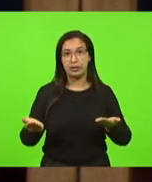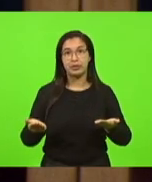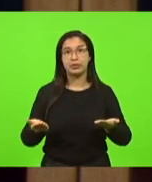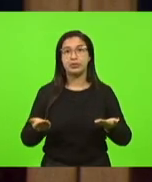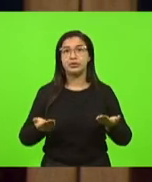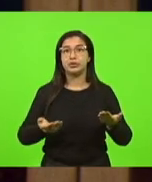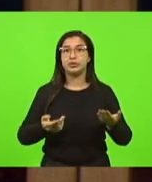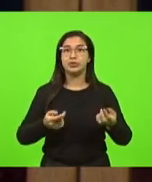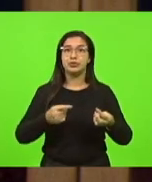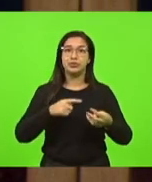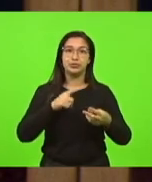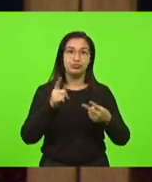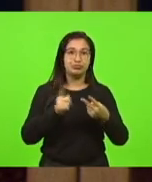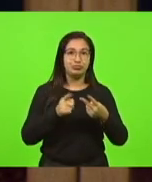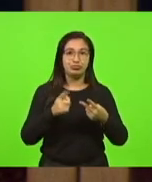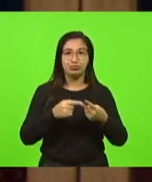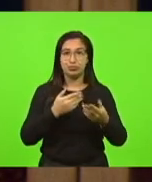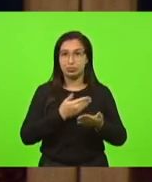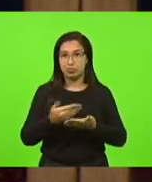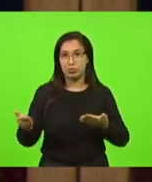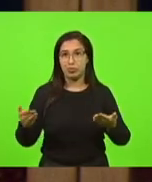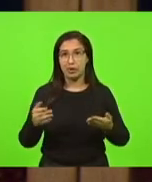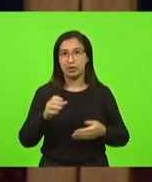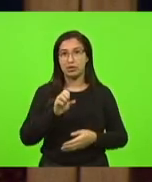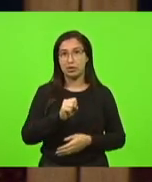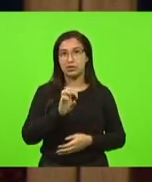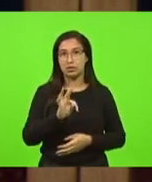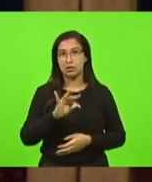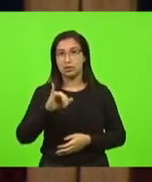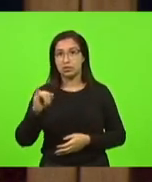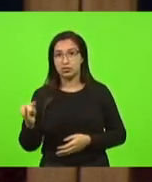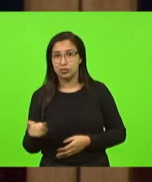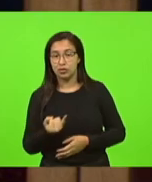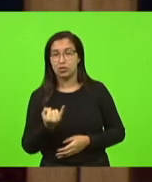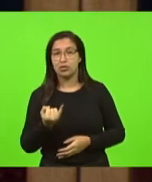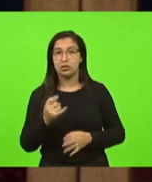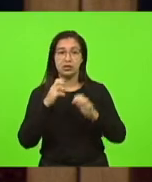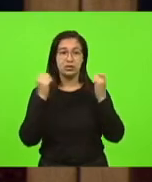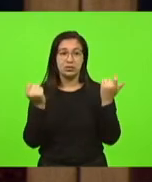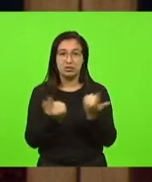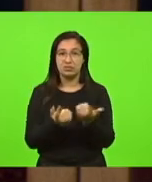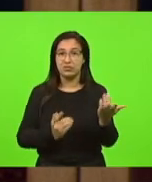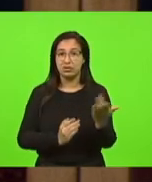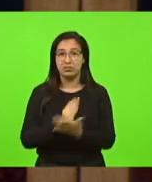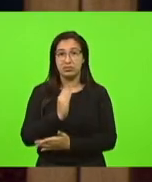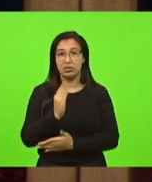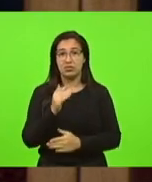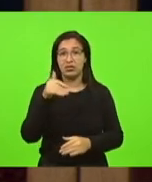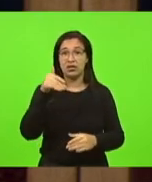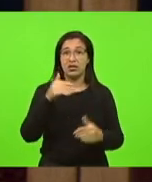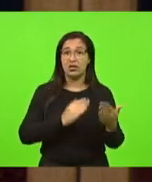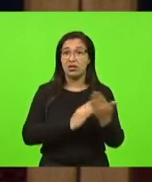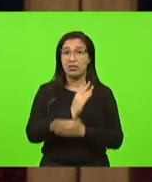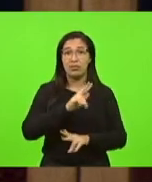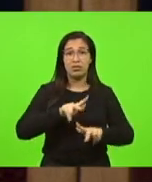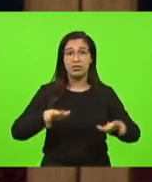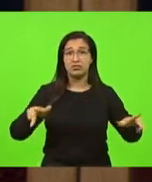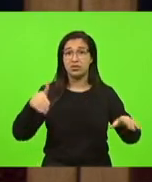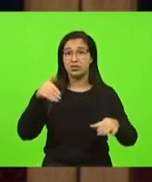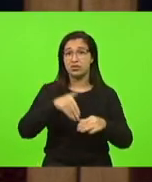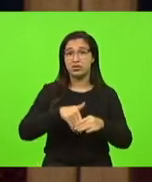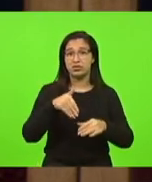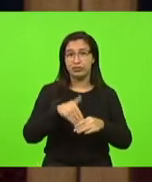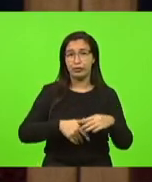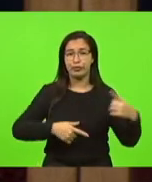perdido em segunda instância, no STJ e a Assembleia aprova. A gente aprova, vota,